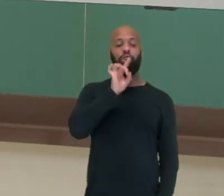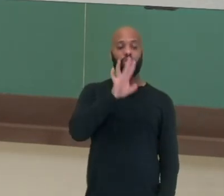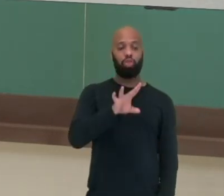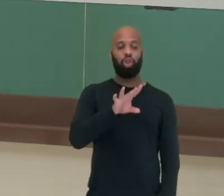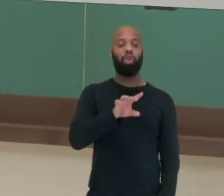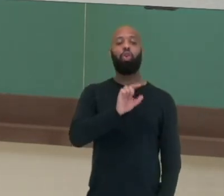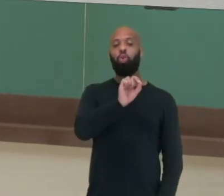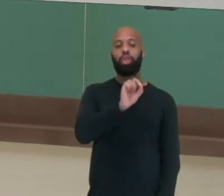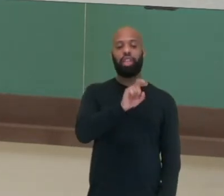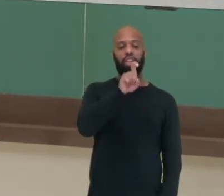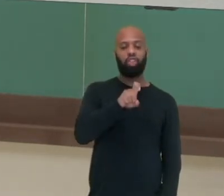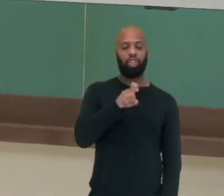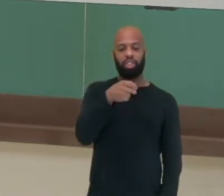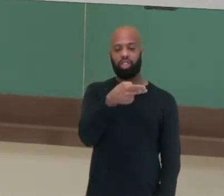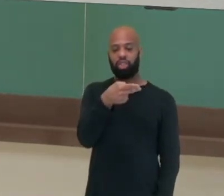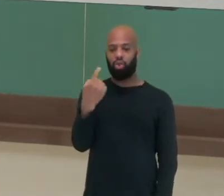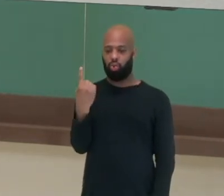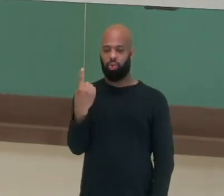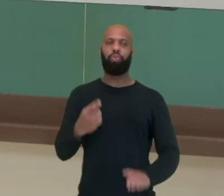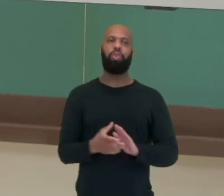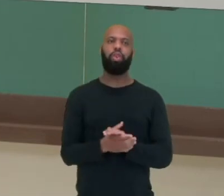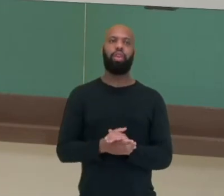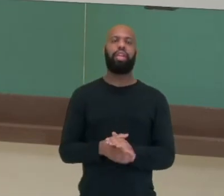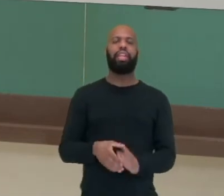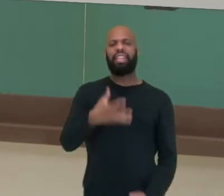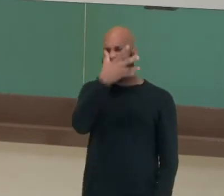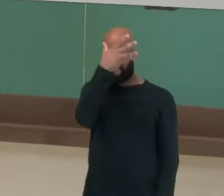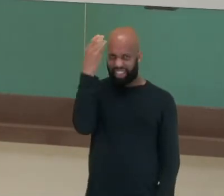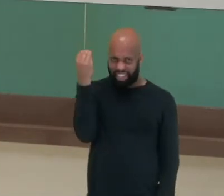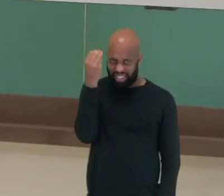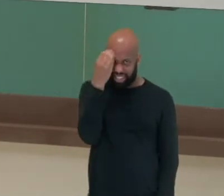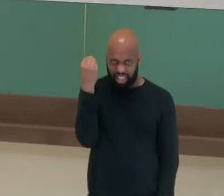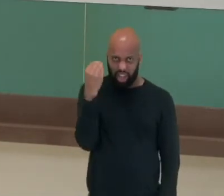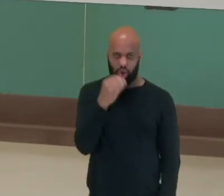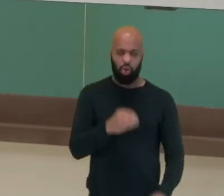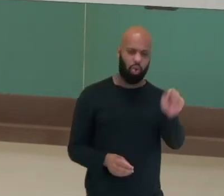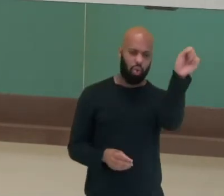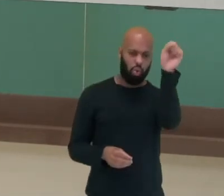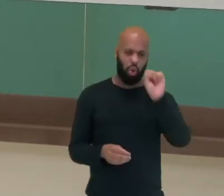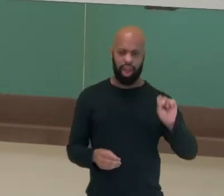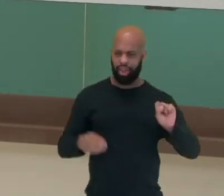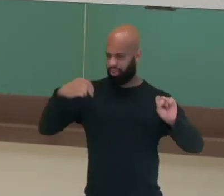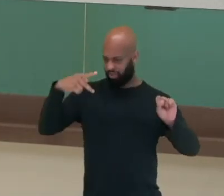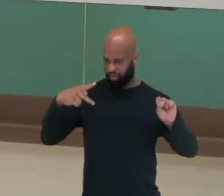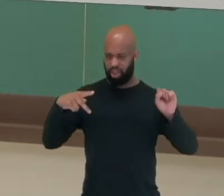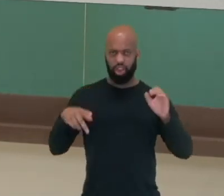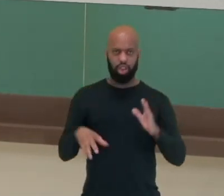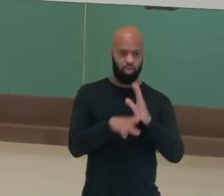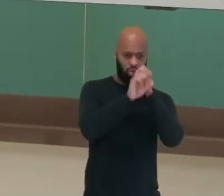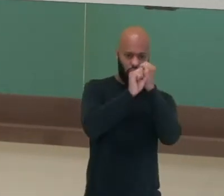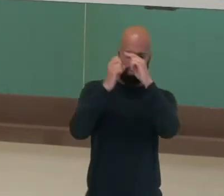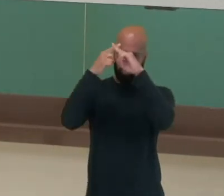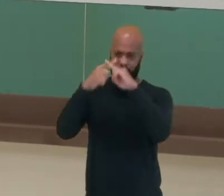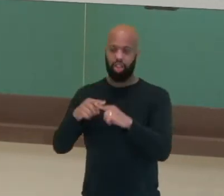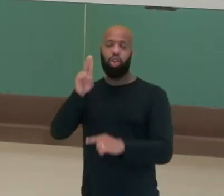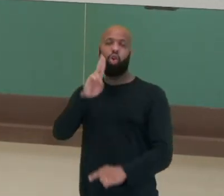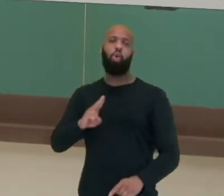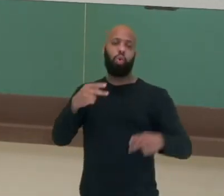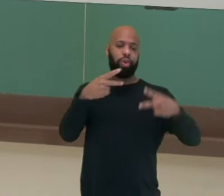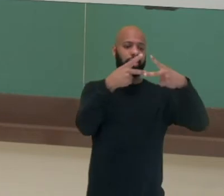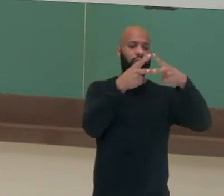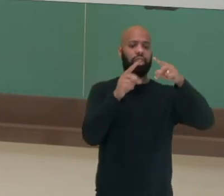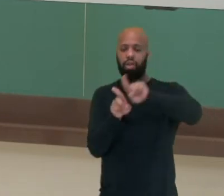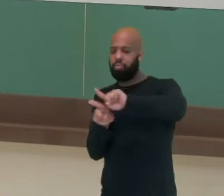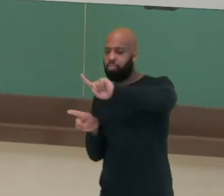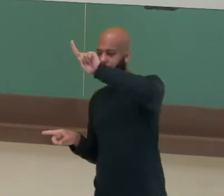pessoal, aqui, não lembra como que faz soma e produto? Usa a fórmula resolutiva, Bhaskara, né? Então, existem outras maneiras de se